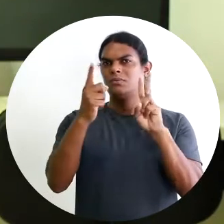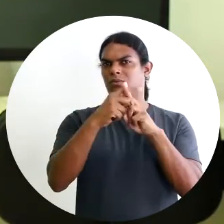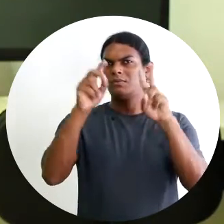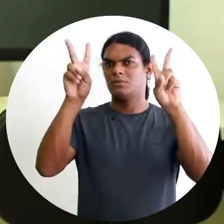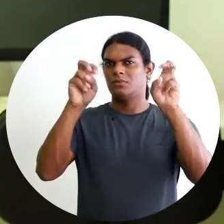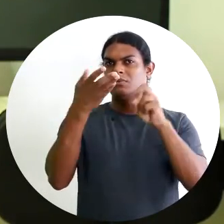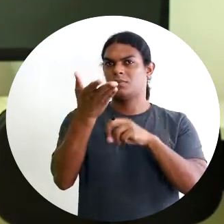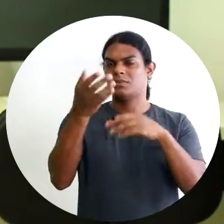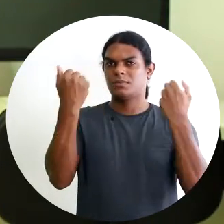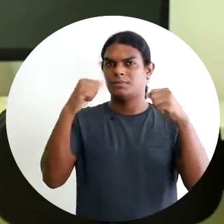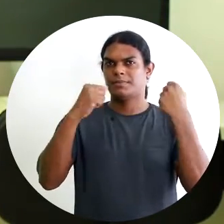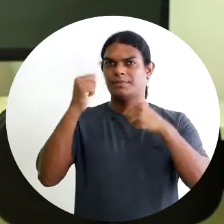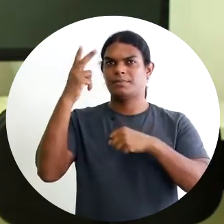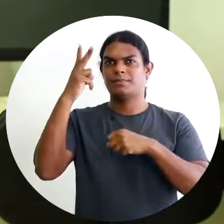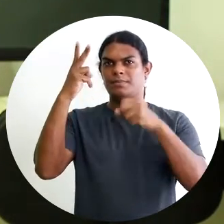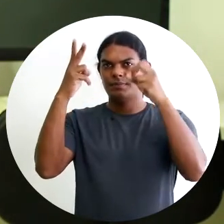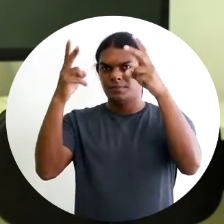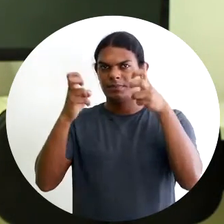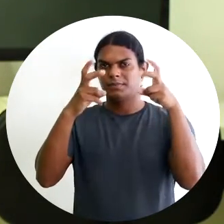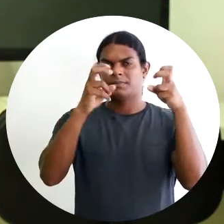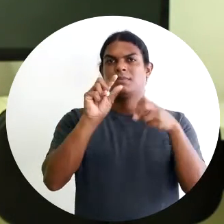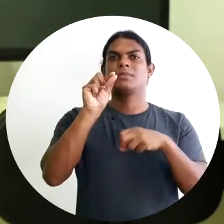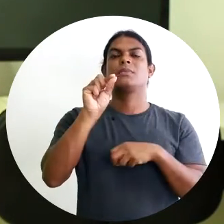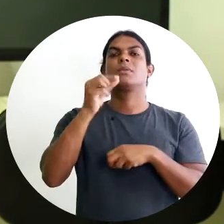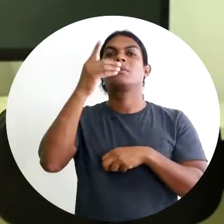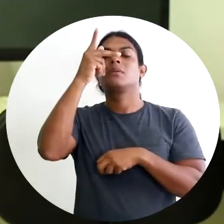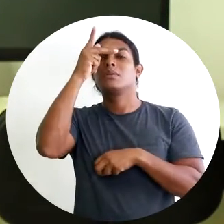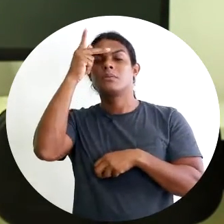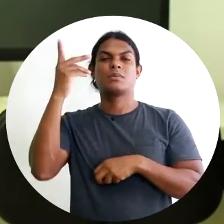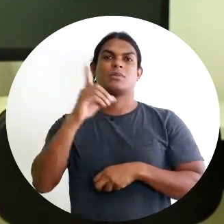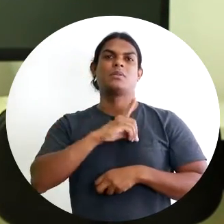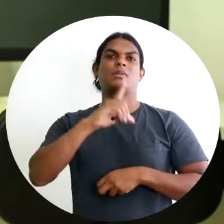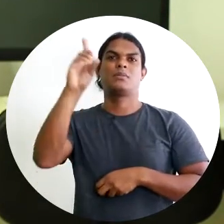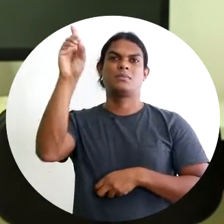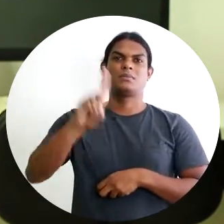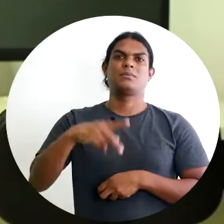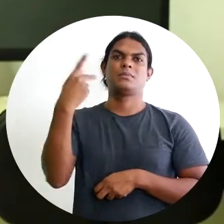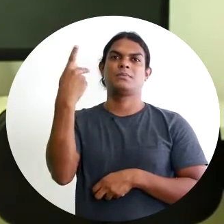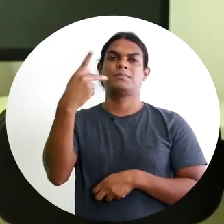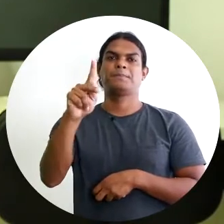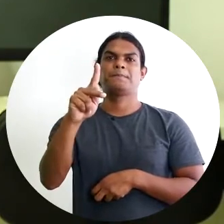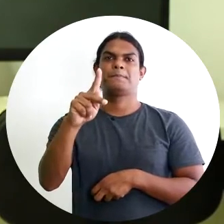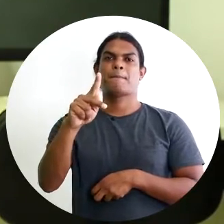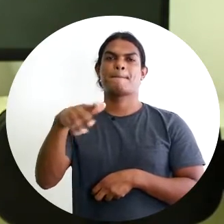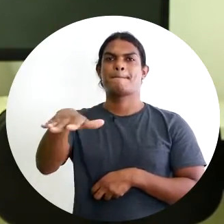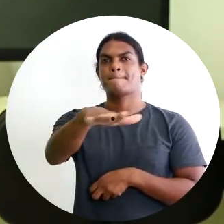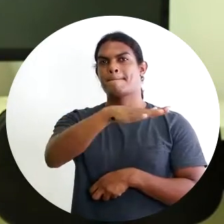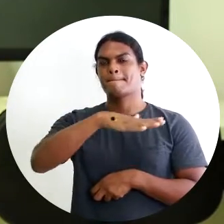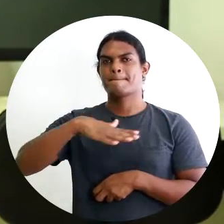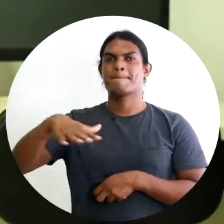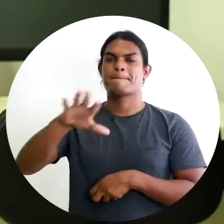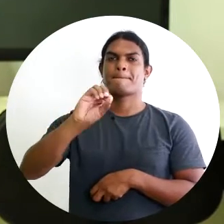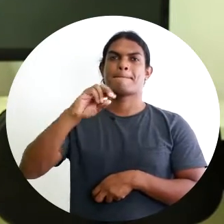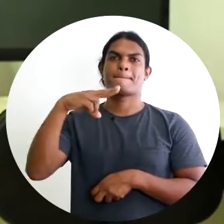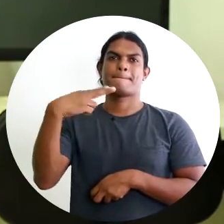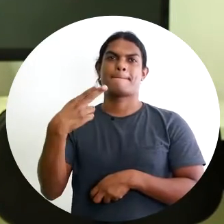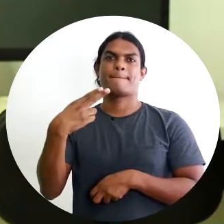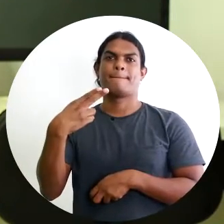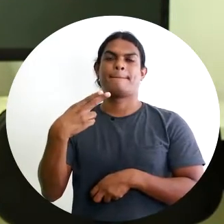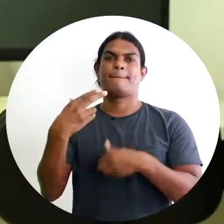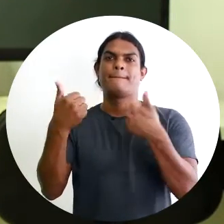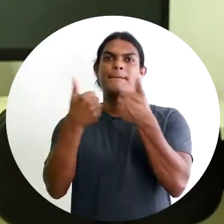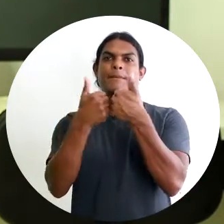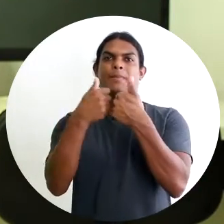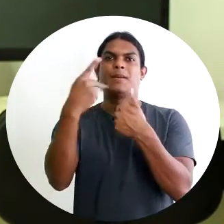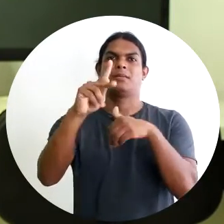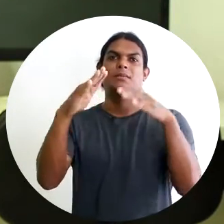identificar também uma pessoa com deficiência na sua região, que você conheça ou então que seja uma pessoa conhecida de outras